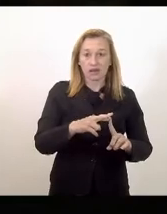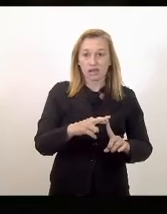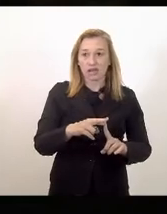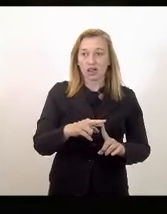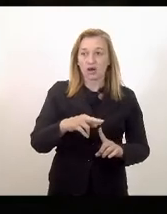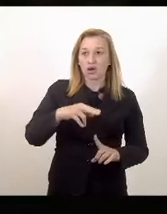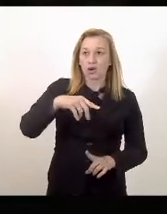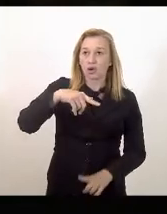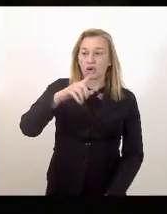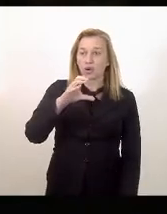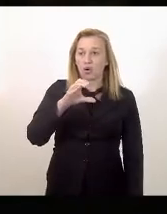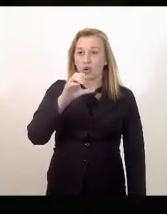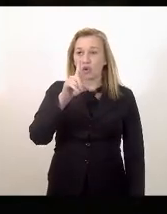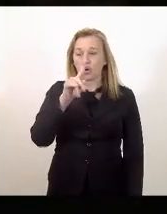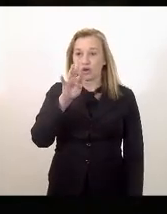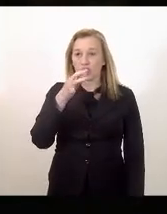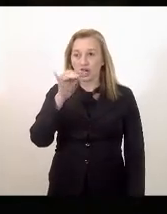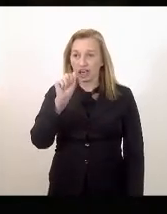conversando